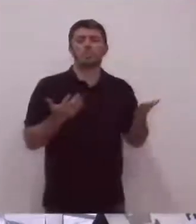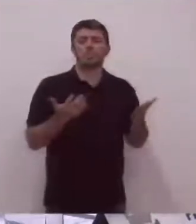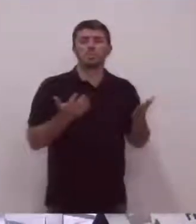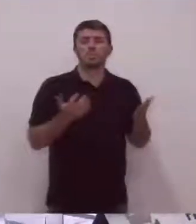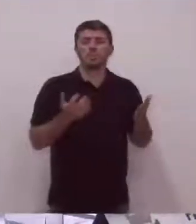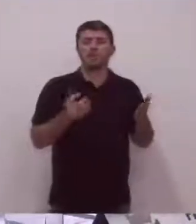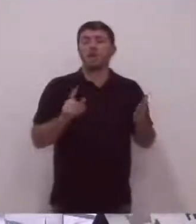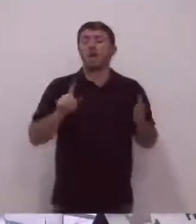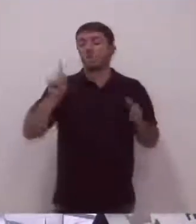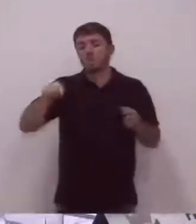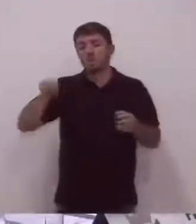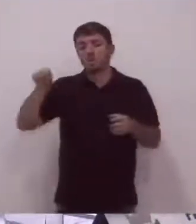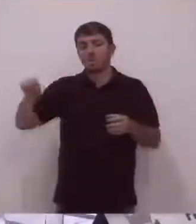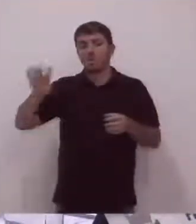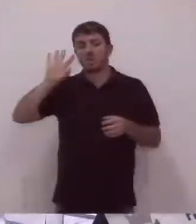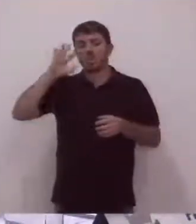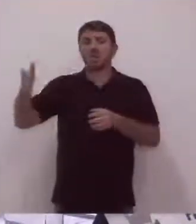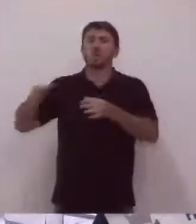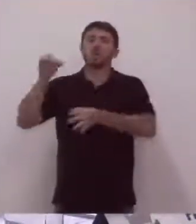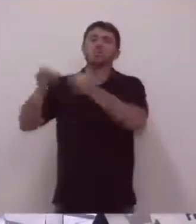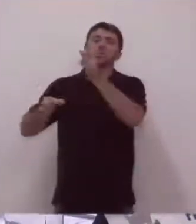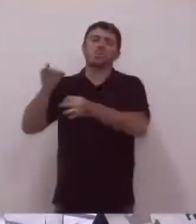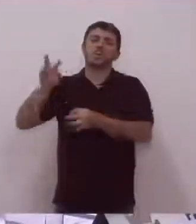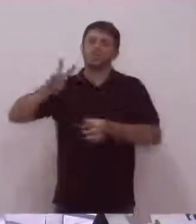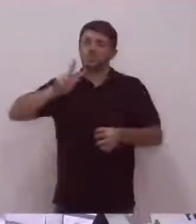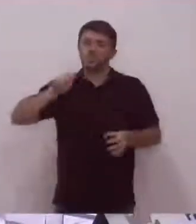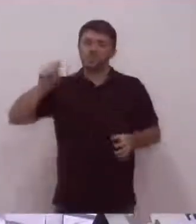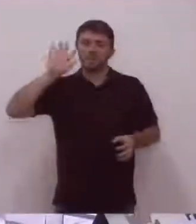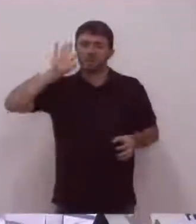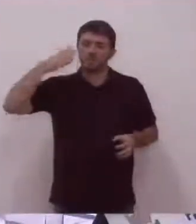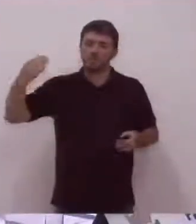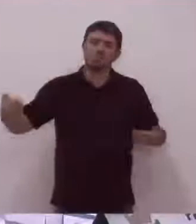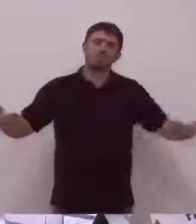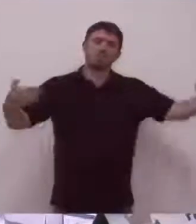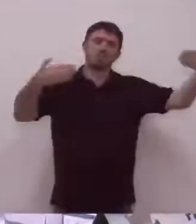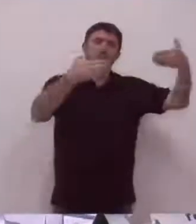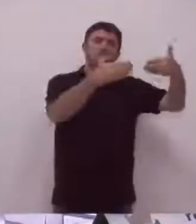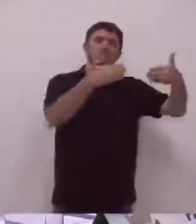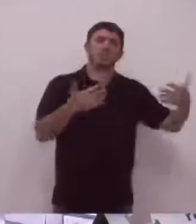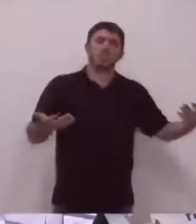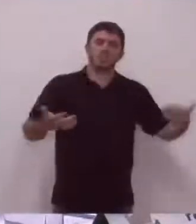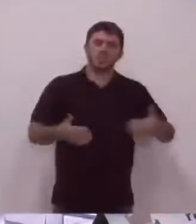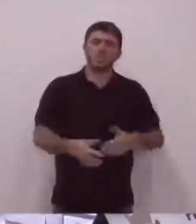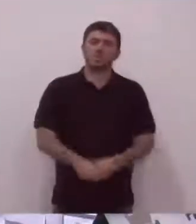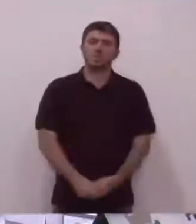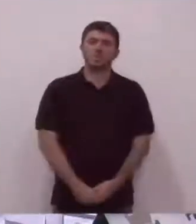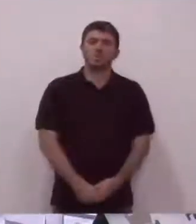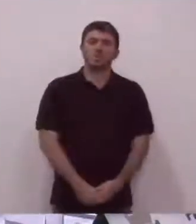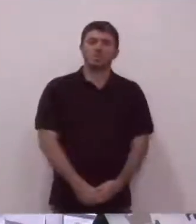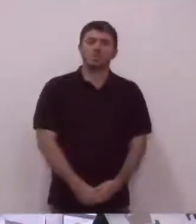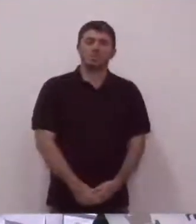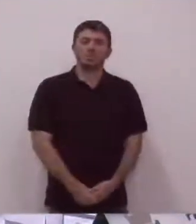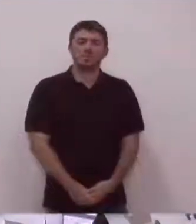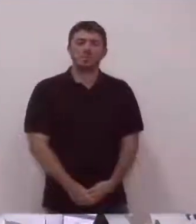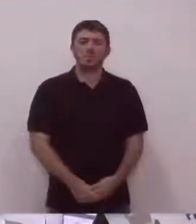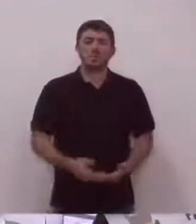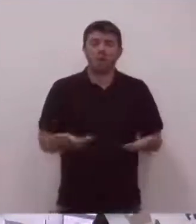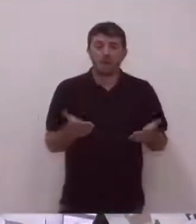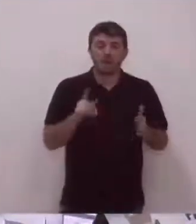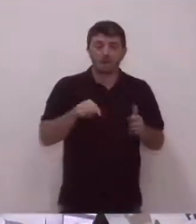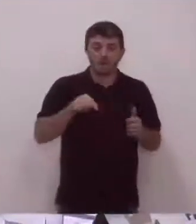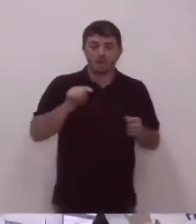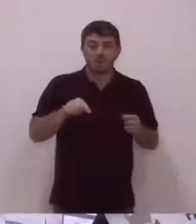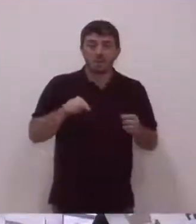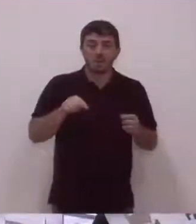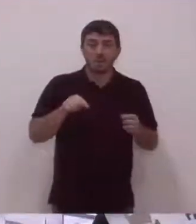de sofrer as consequências aí penais e civis, se assim for o poder decidido no Poder Judiciário. Então, como é político a